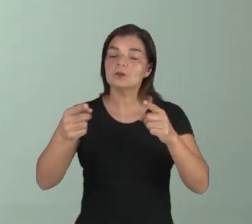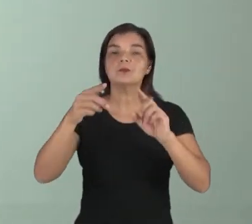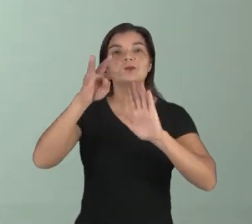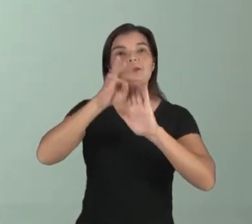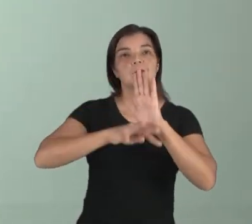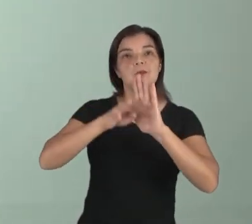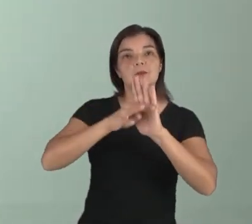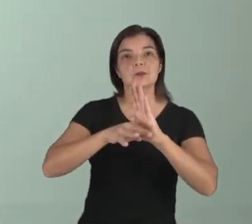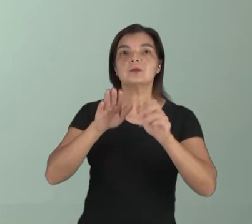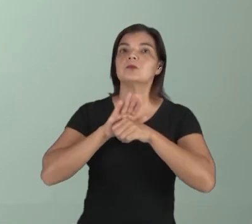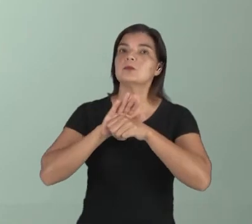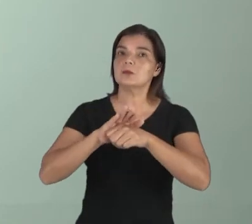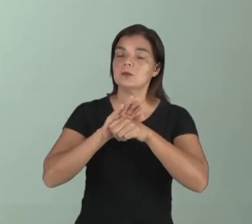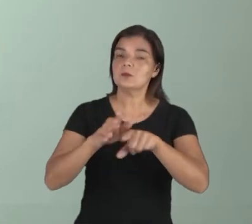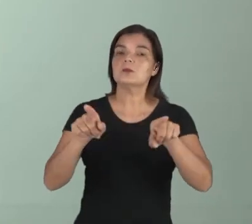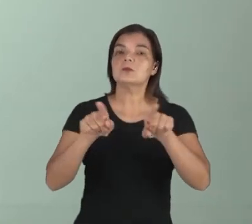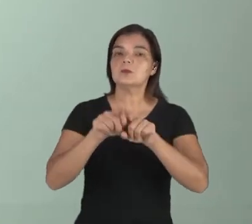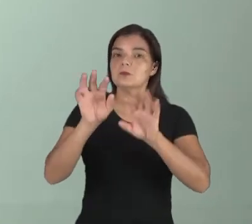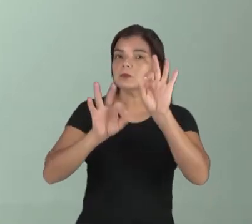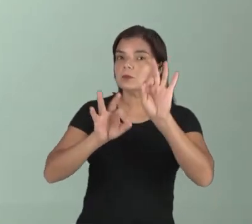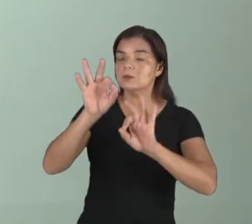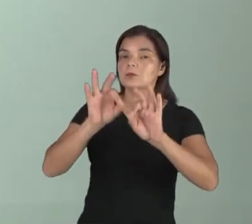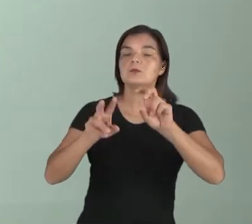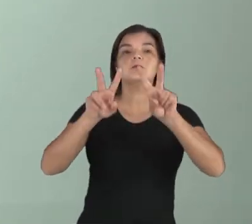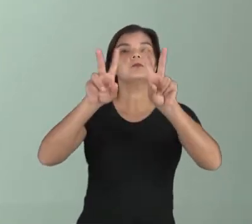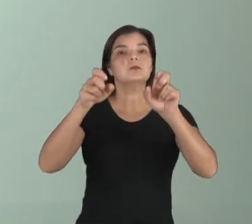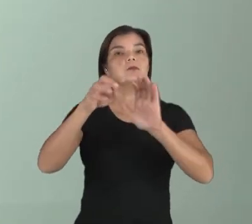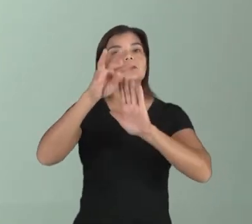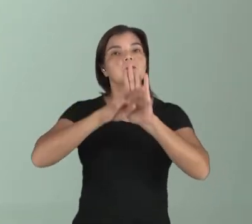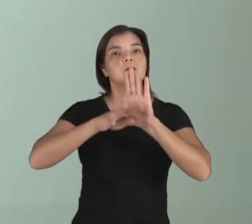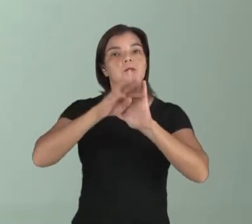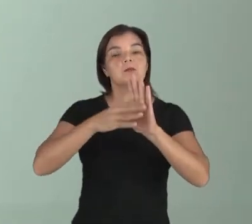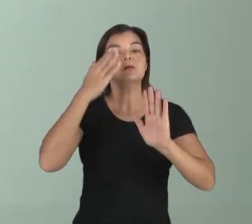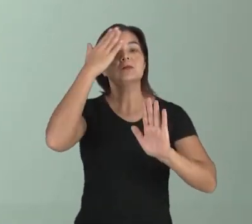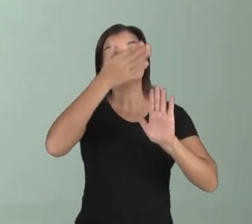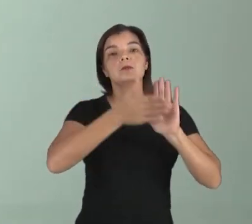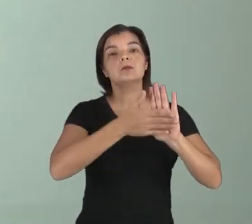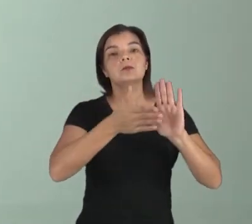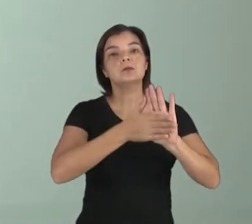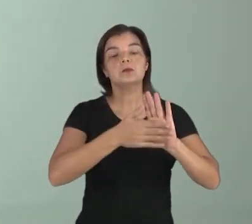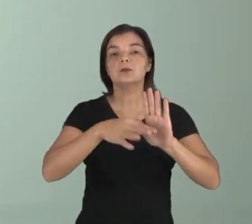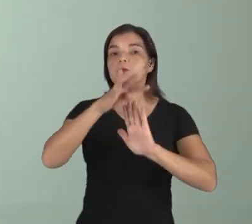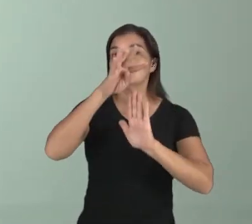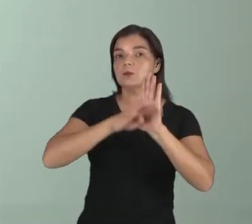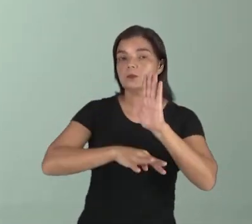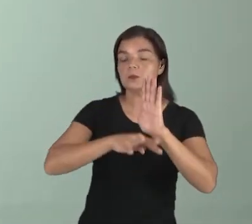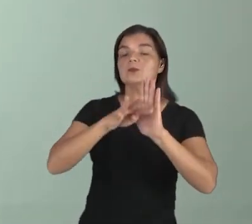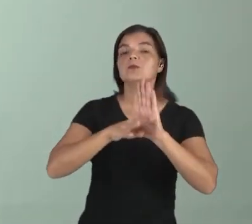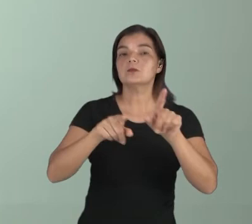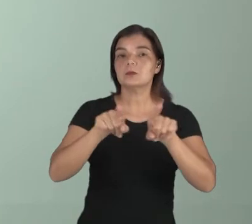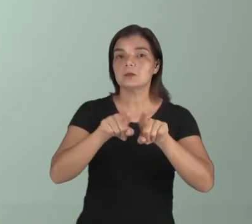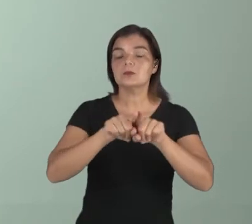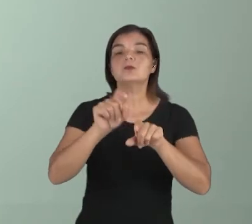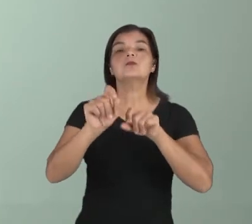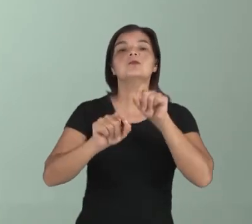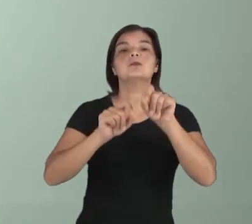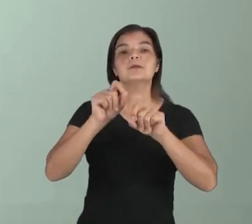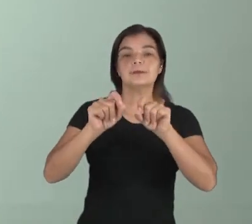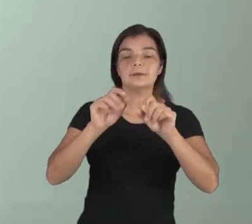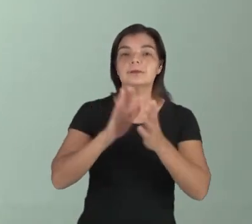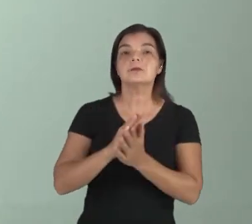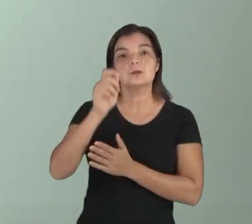texto. Colaboraram para a construção desse texto, para comprovar o tema desse texto, sobre o que